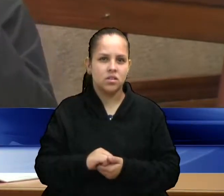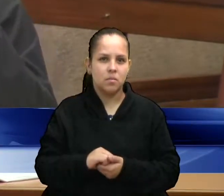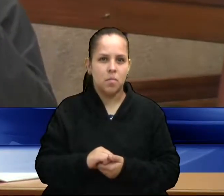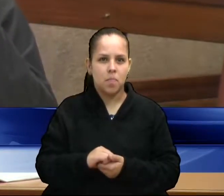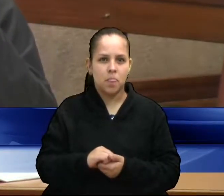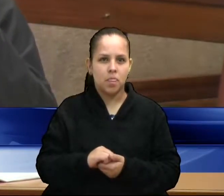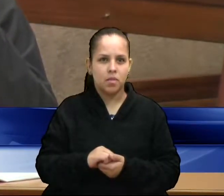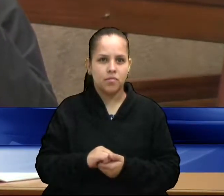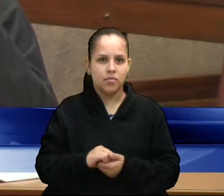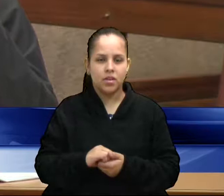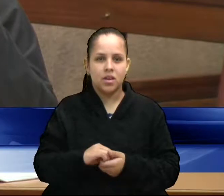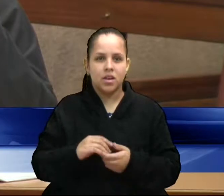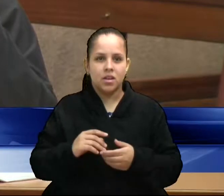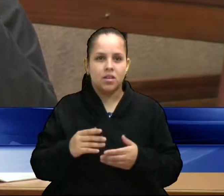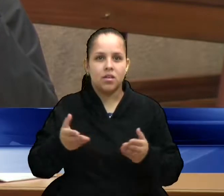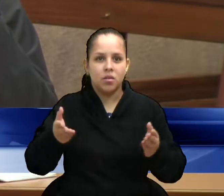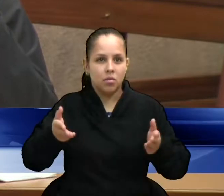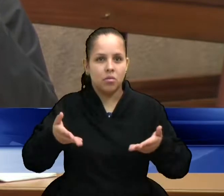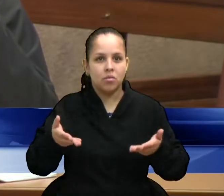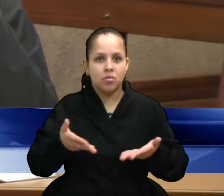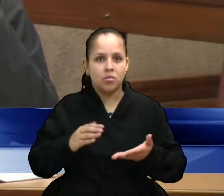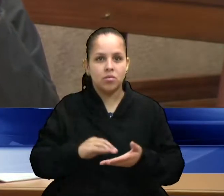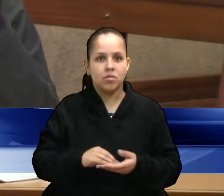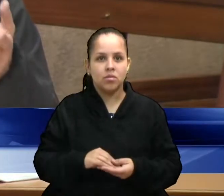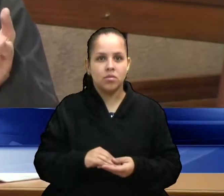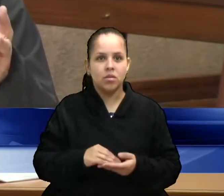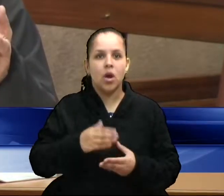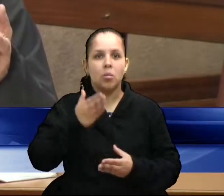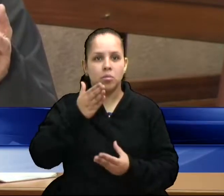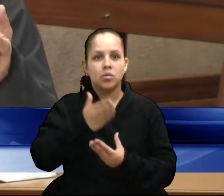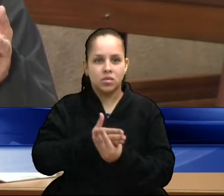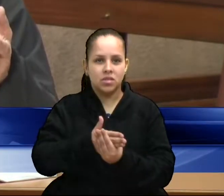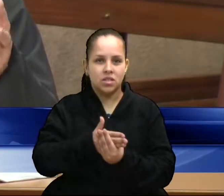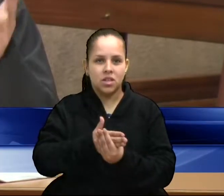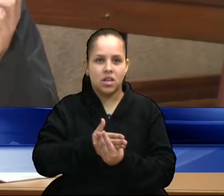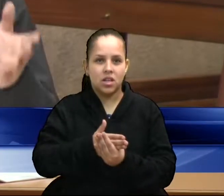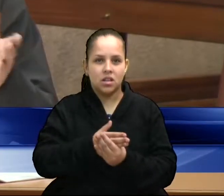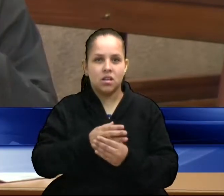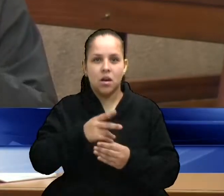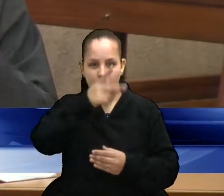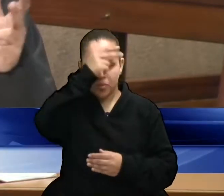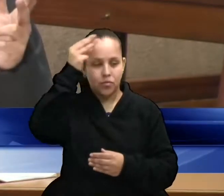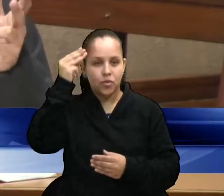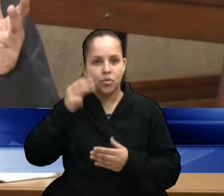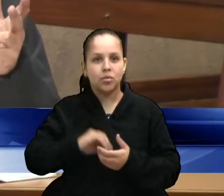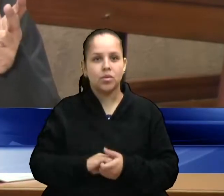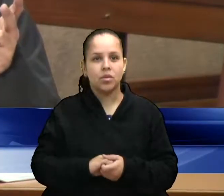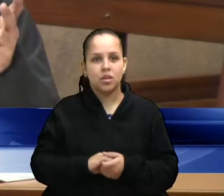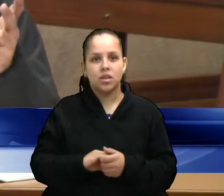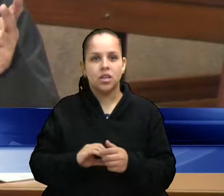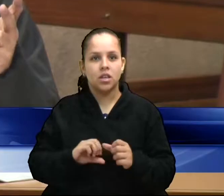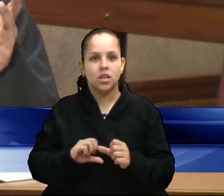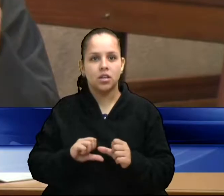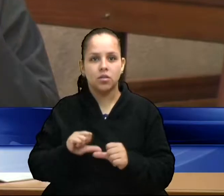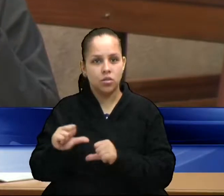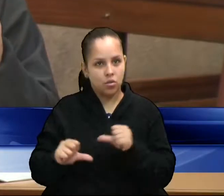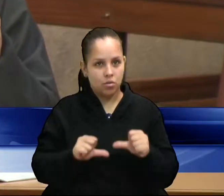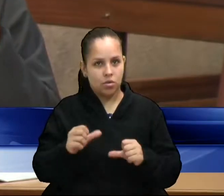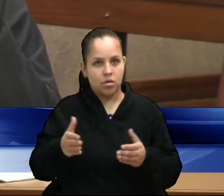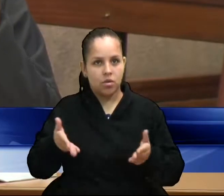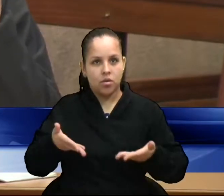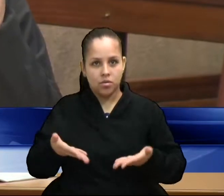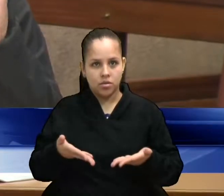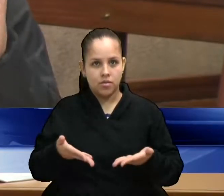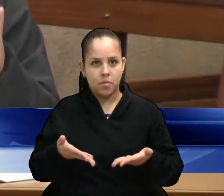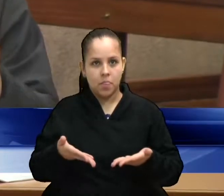foi condenado, né, para a questão de ter que fazer licitação de novo, e a questão da transferência, né, da concessão. A concessão tem que